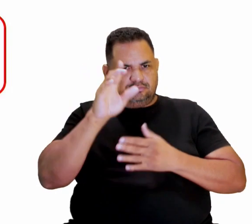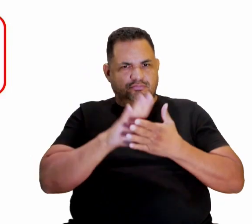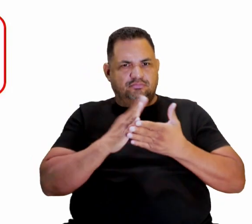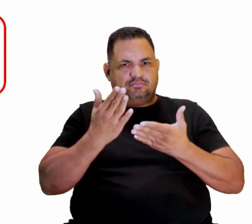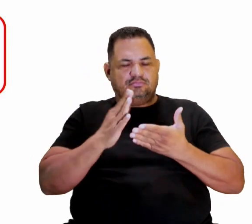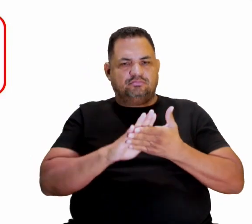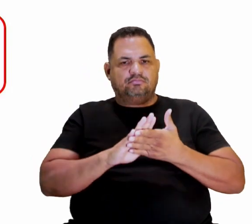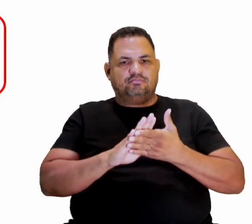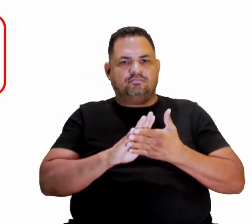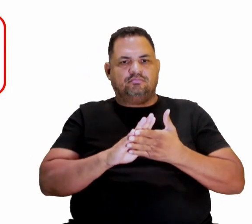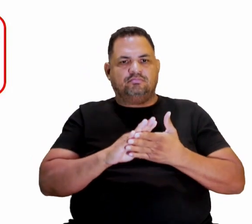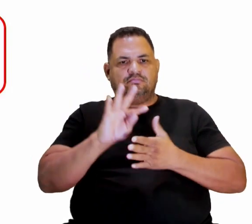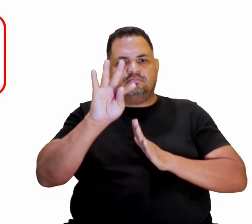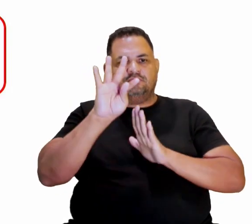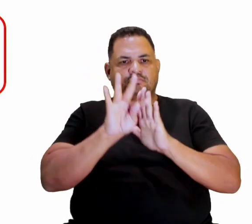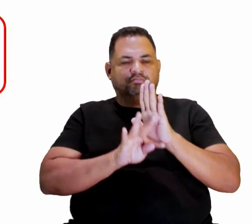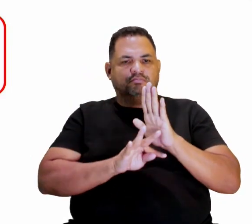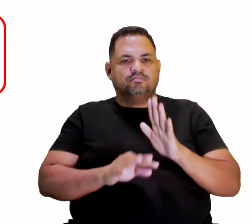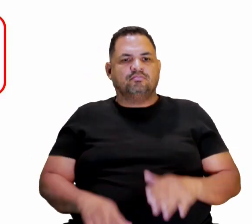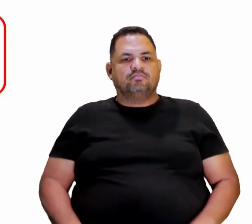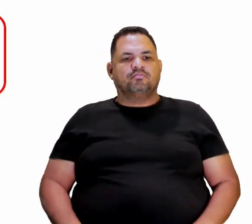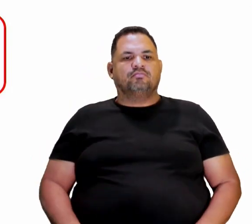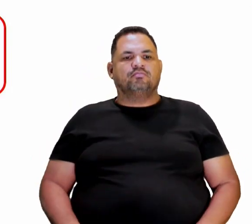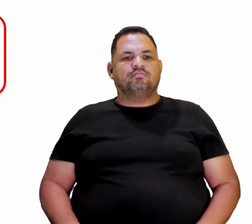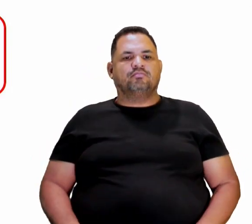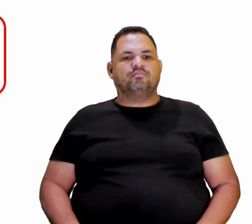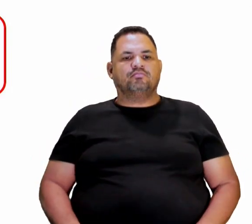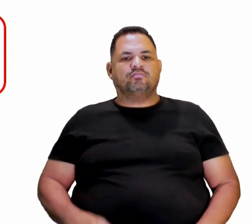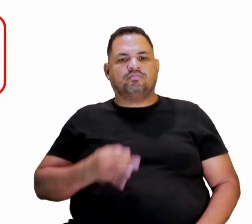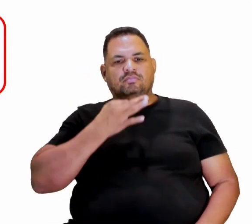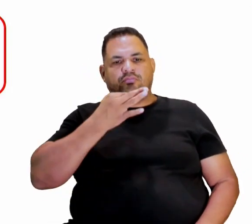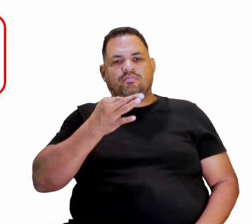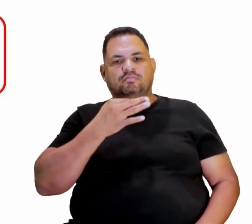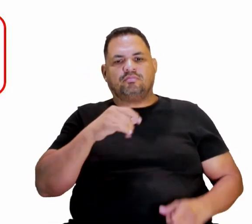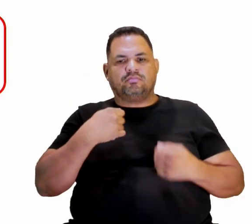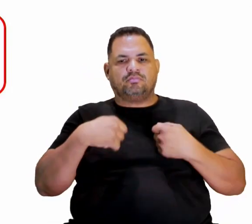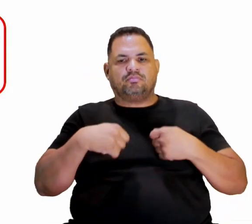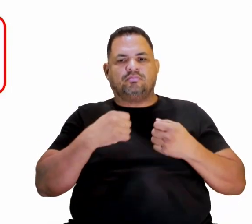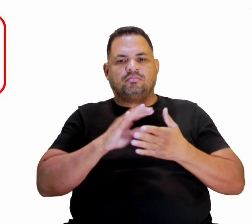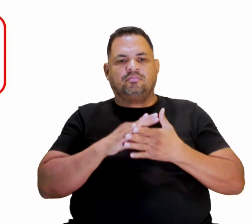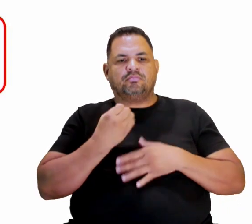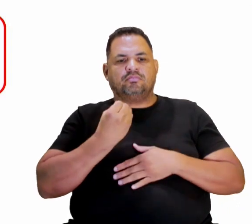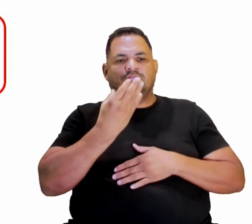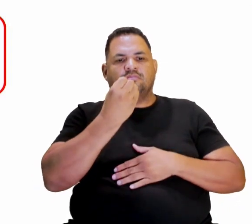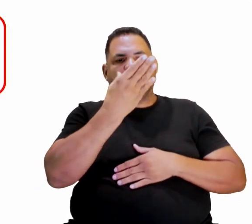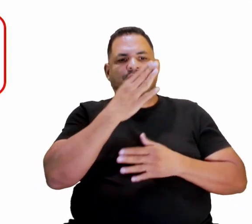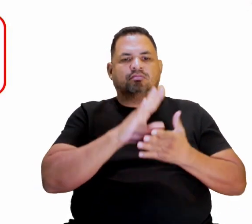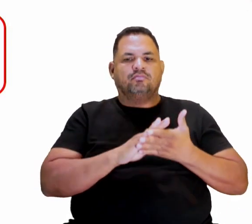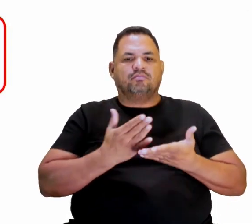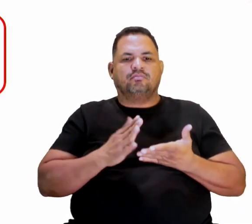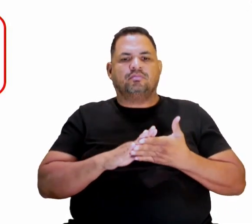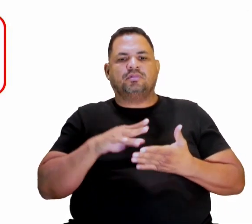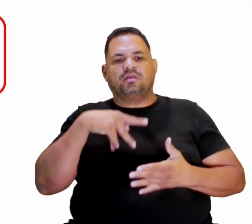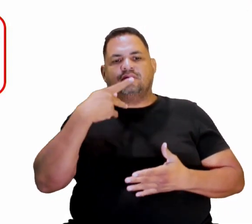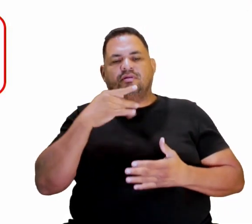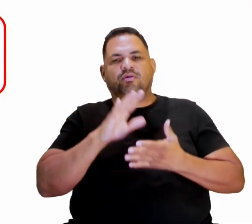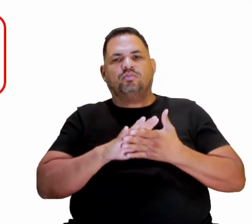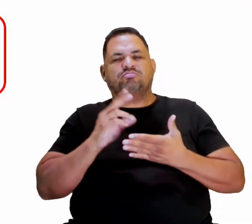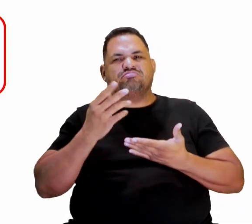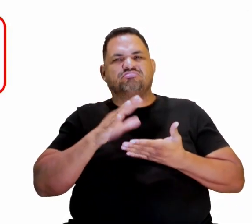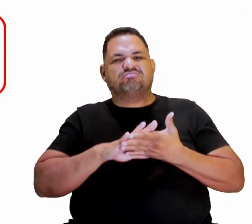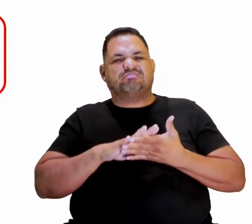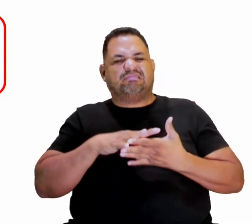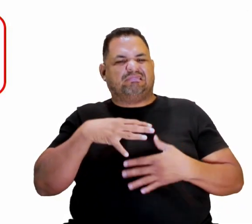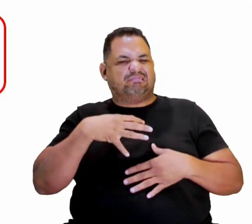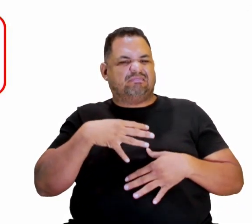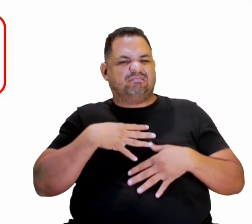animação aqui. Mas tudo bem, a gente já sabe. Argumentar sobre a necessidade de viagens e citar o mal-estar de algumas